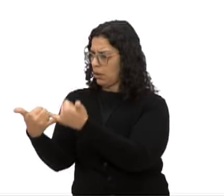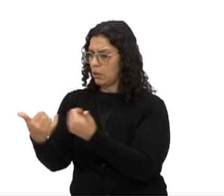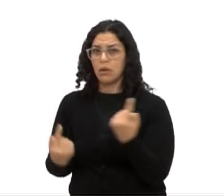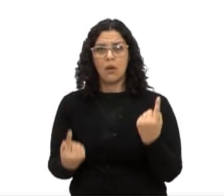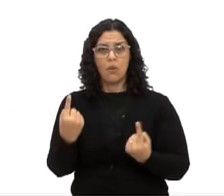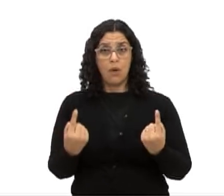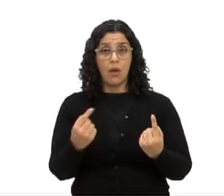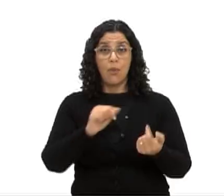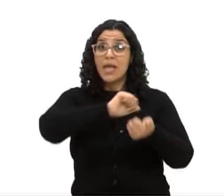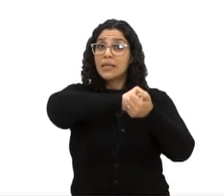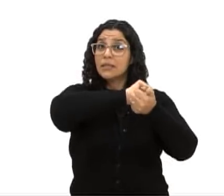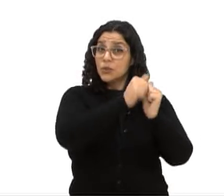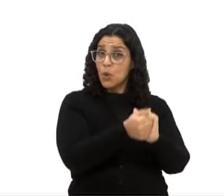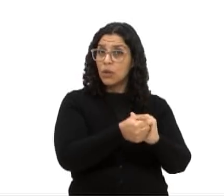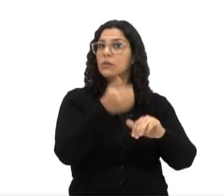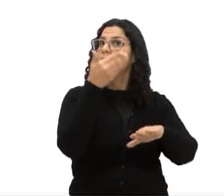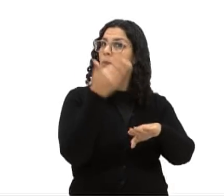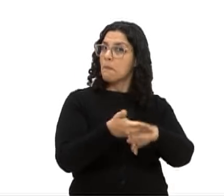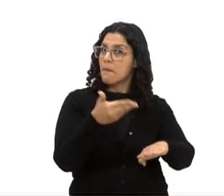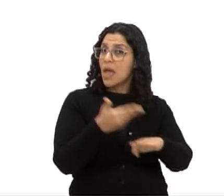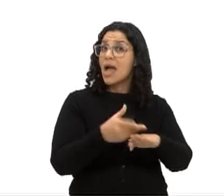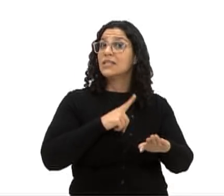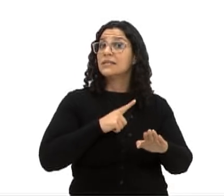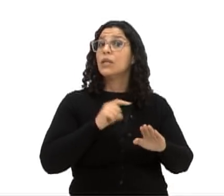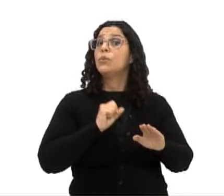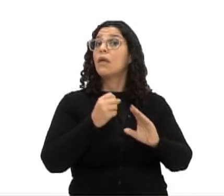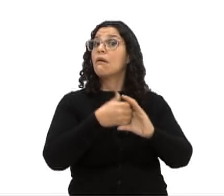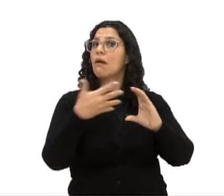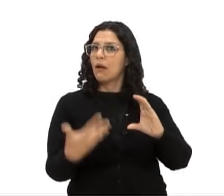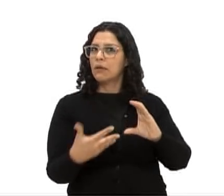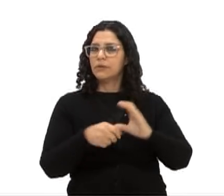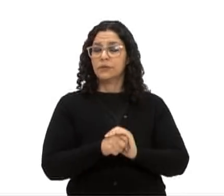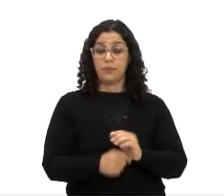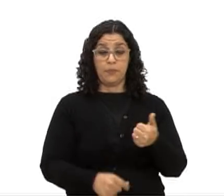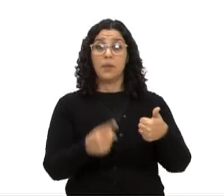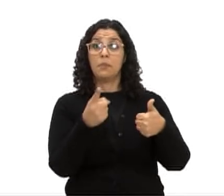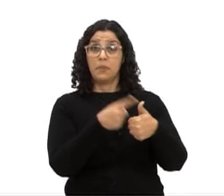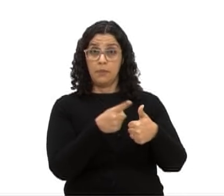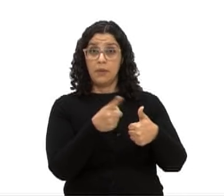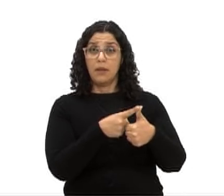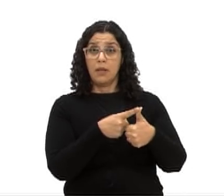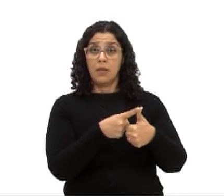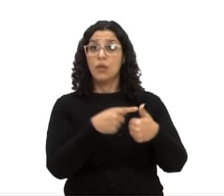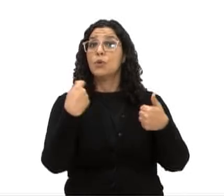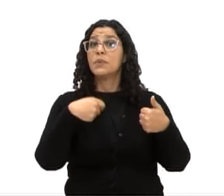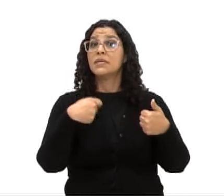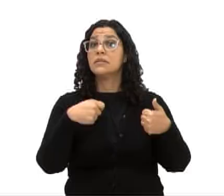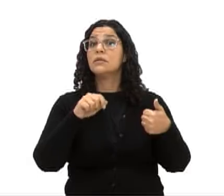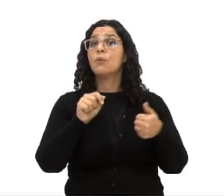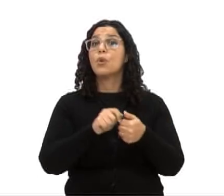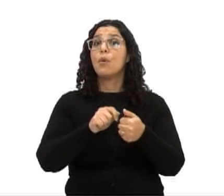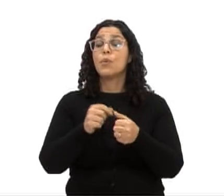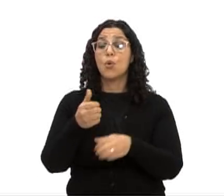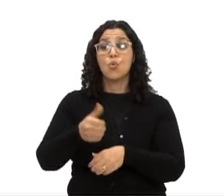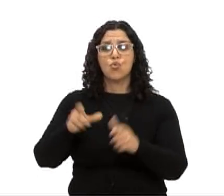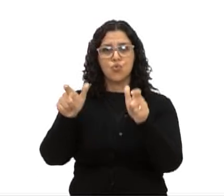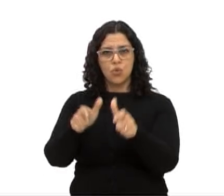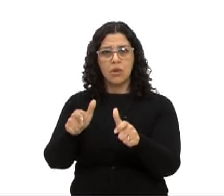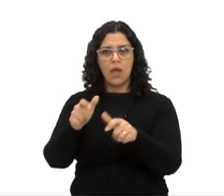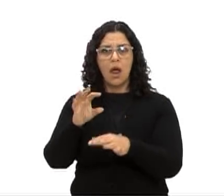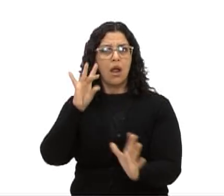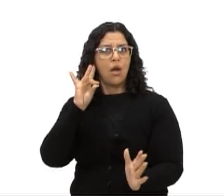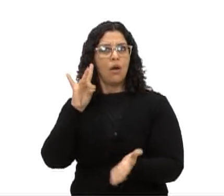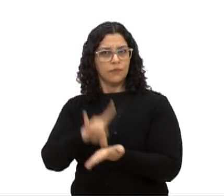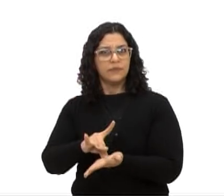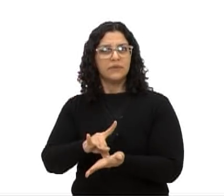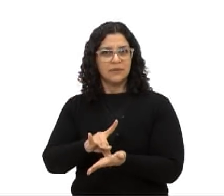Esporte refere-se a qualquer tipo de prática que tenha as seguintes características. Primeiro, estar subordinado a um órgão oficial. A gente já